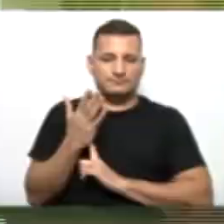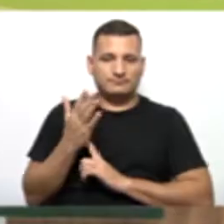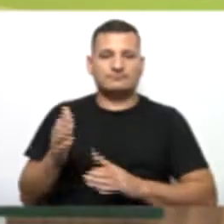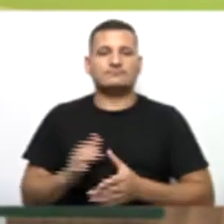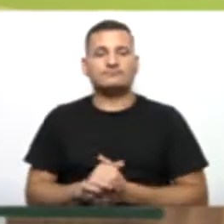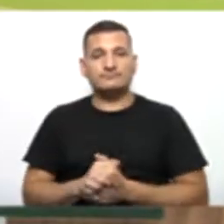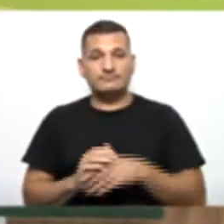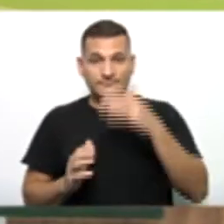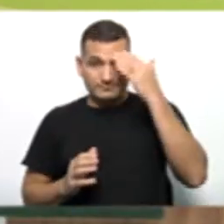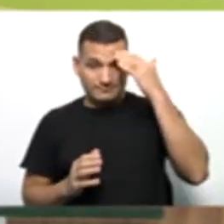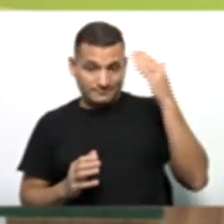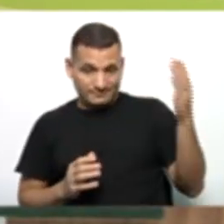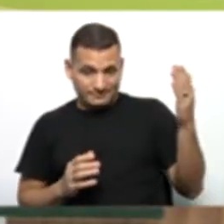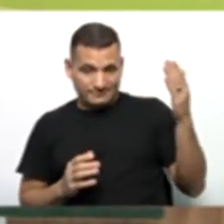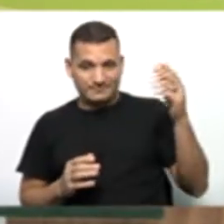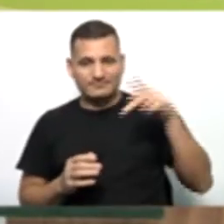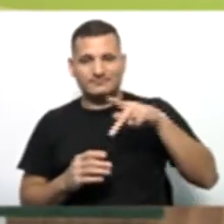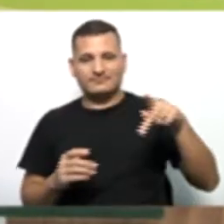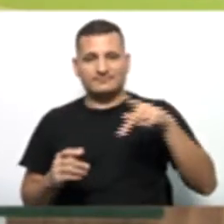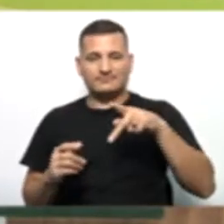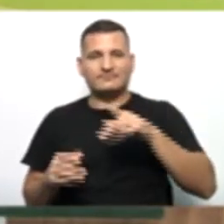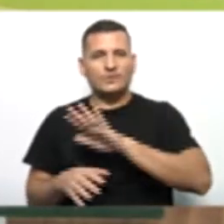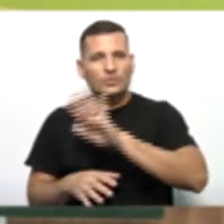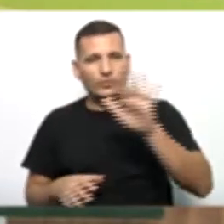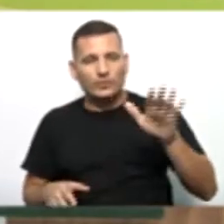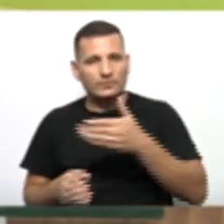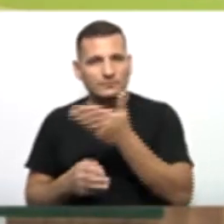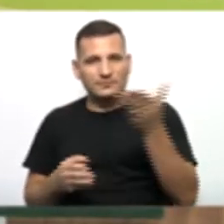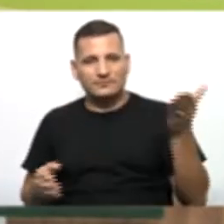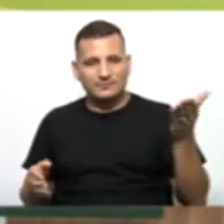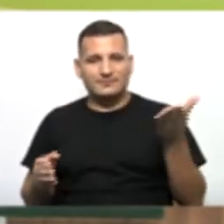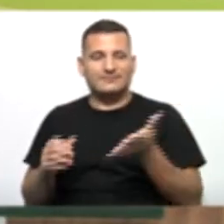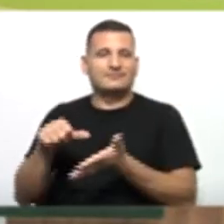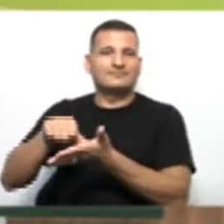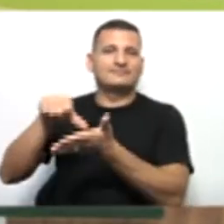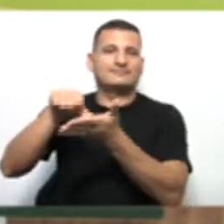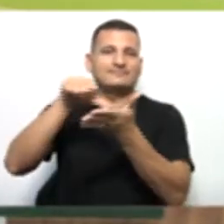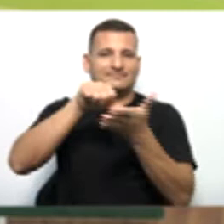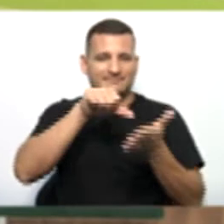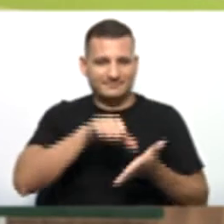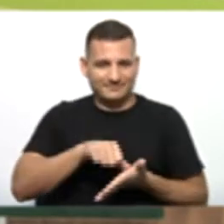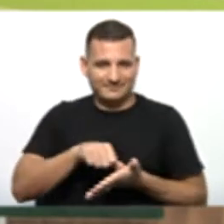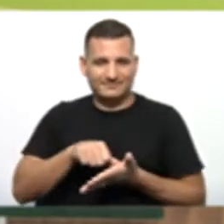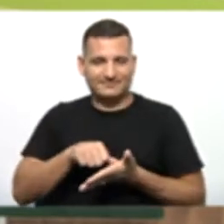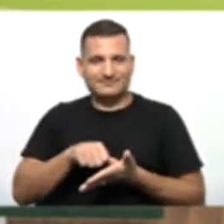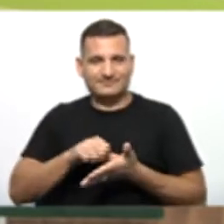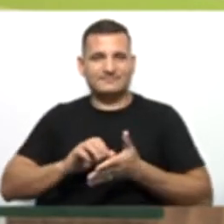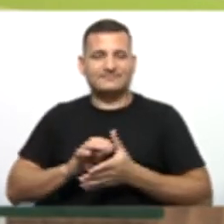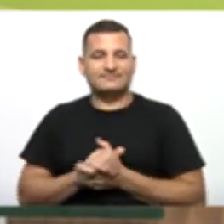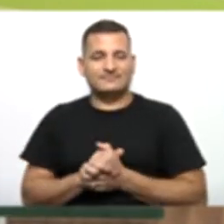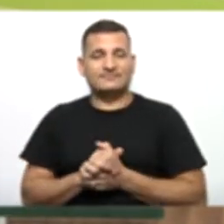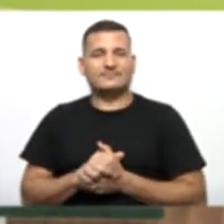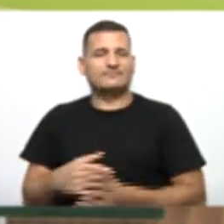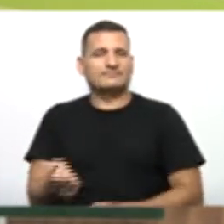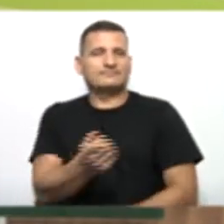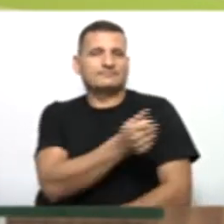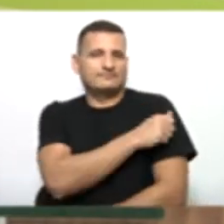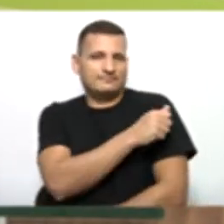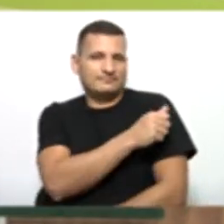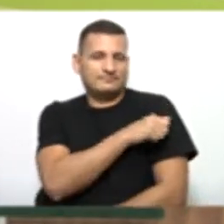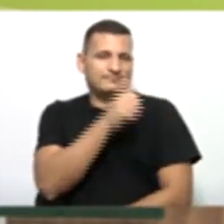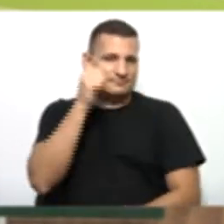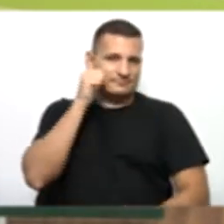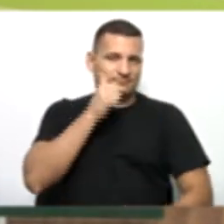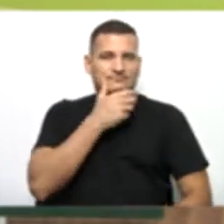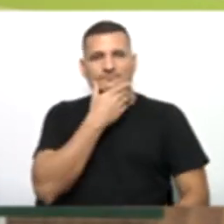Obrigada, professor Willis. Oi, pessoas de todos os campi, né, de todos os polos, os alunos, as alunas,